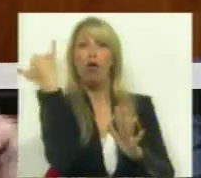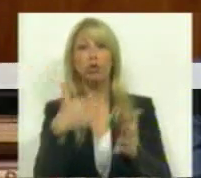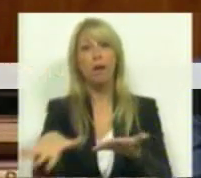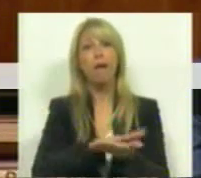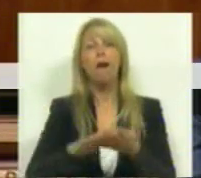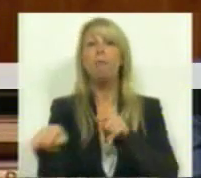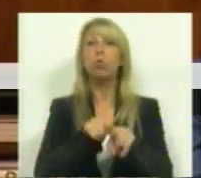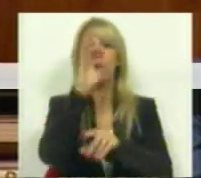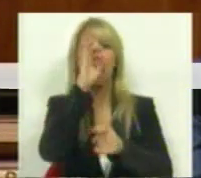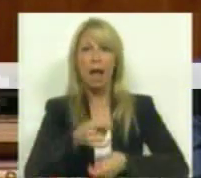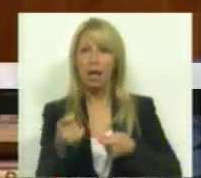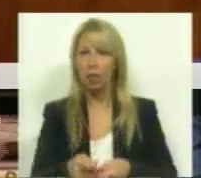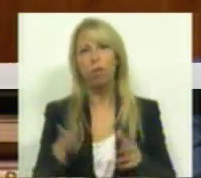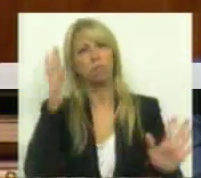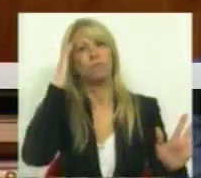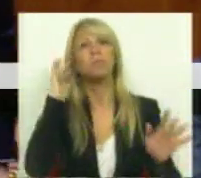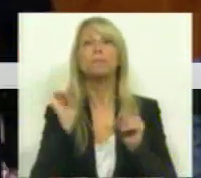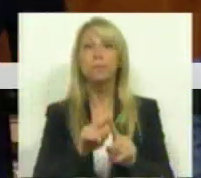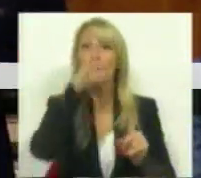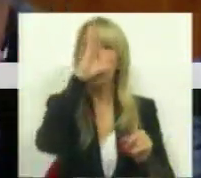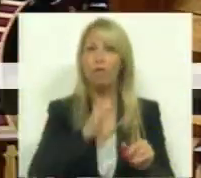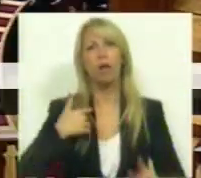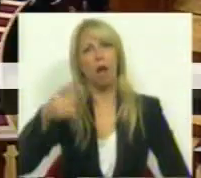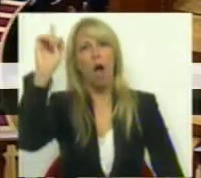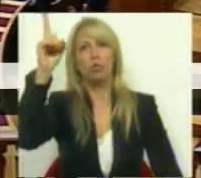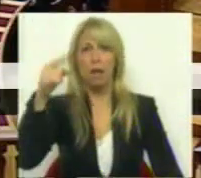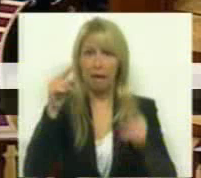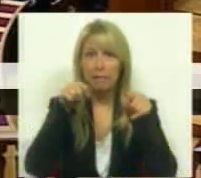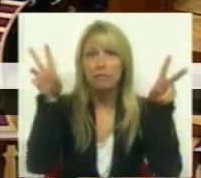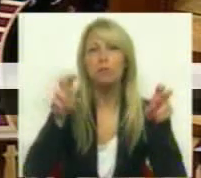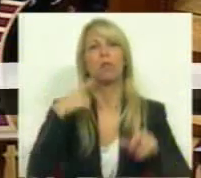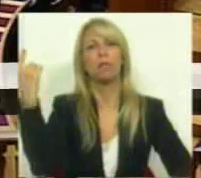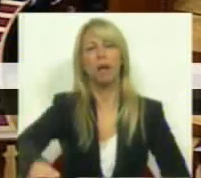Julgo que sobre isso o Governo tem uma posição com muita autoridade.